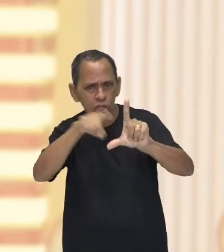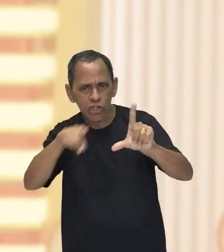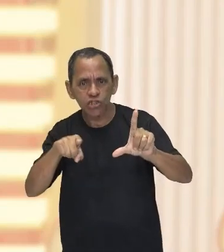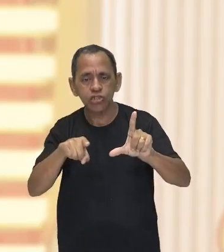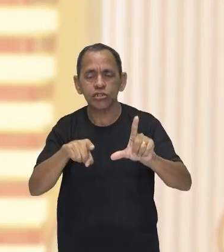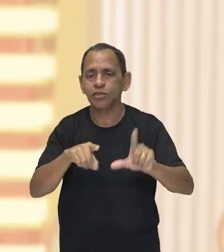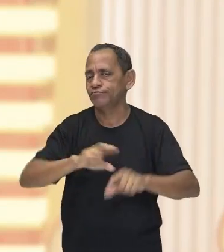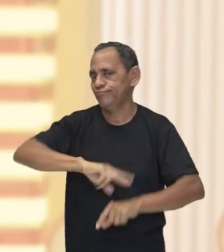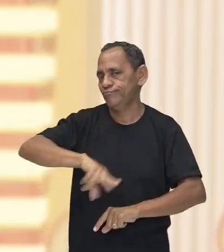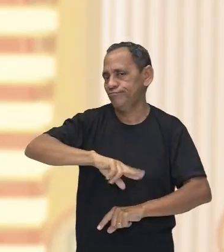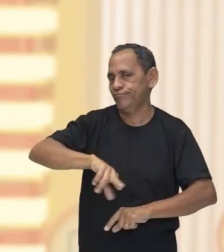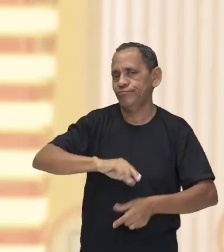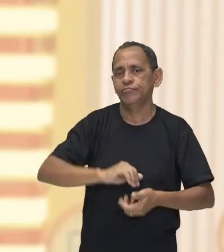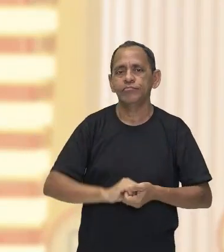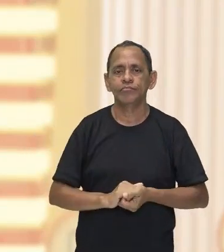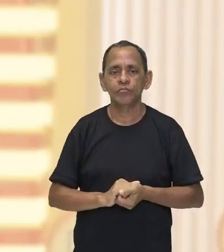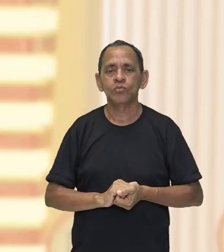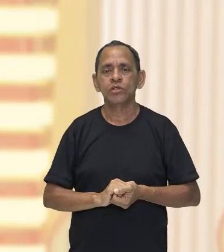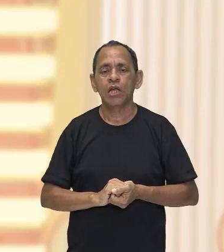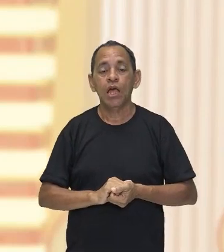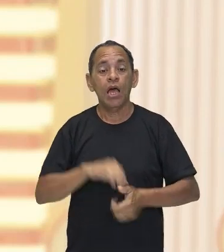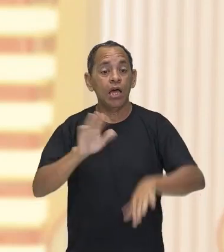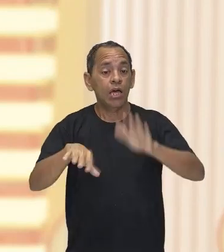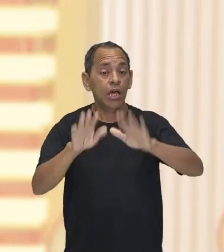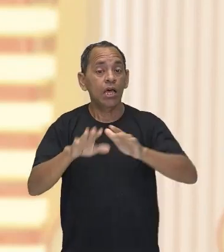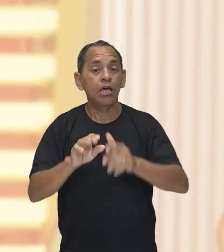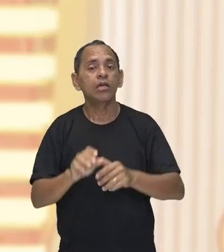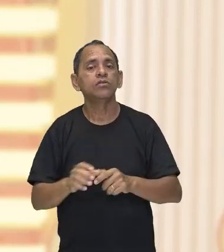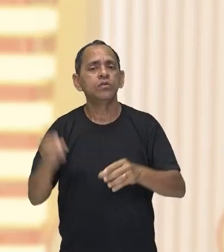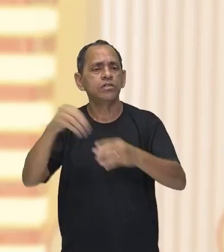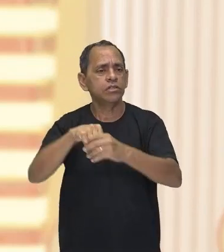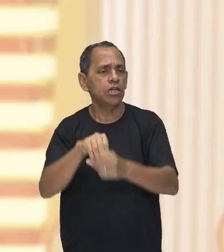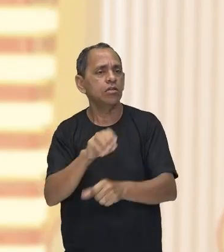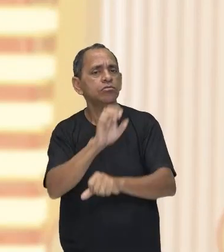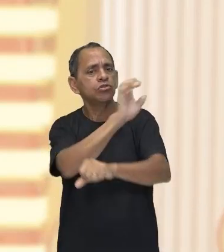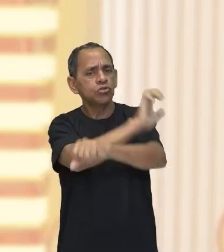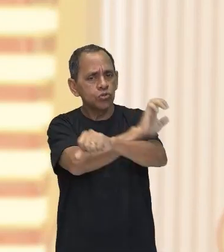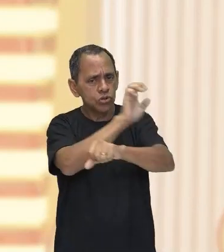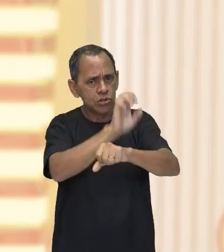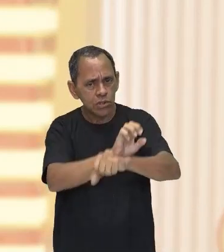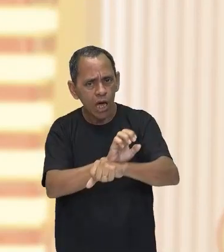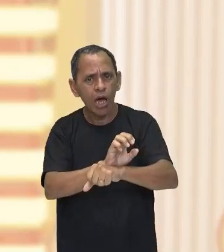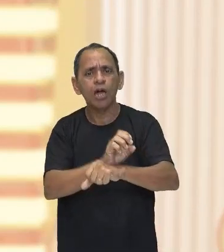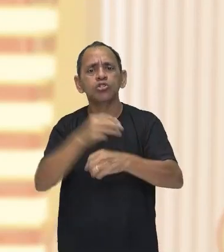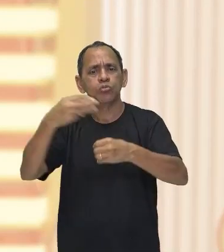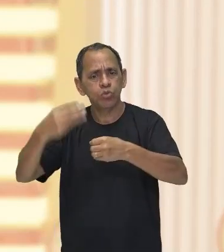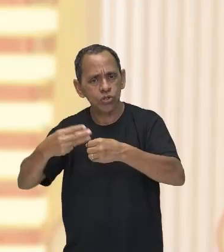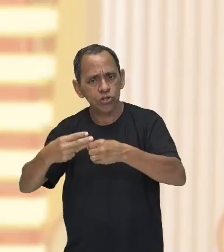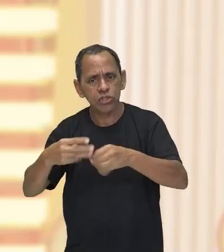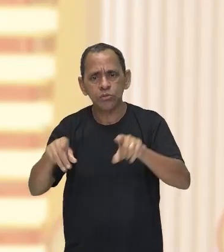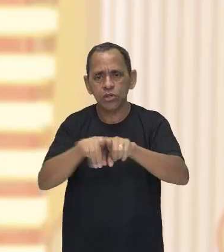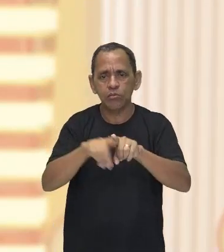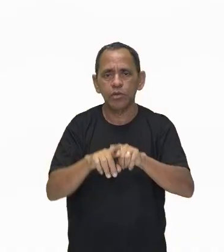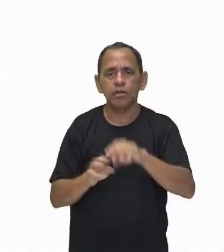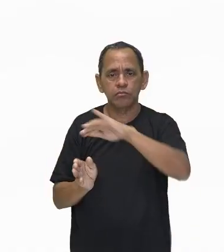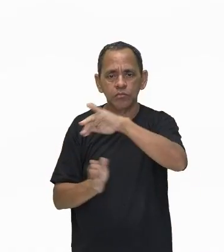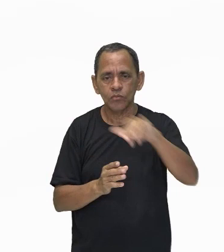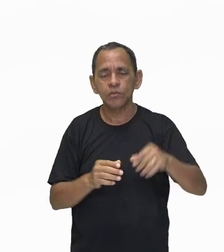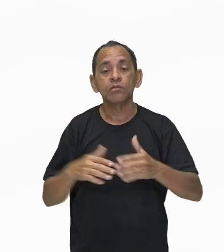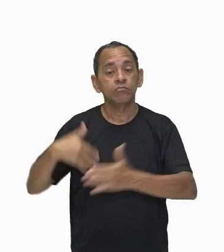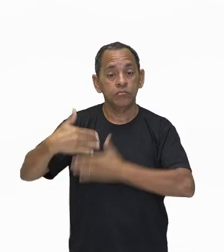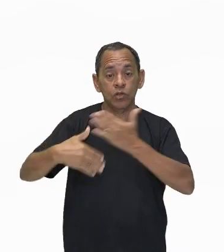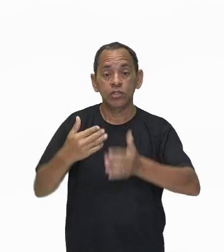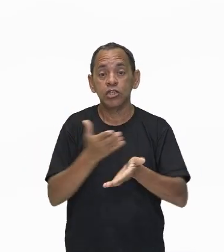são feitos nos estados, que geralmente são feitos, então, nos municípios, ok? Então, olha só, esse processo, ele